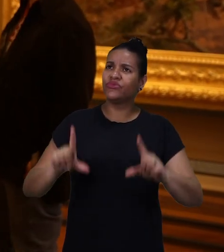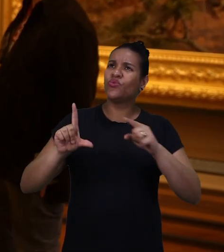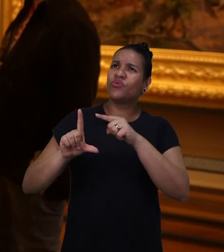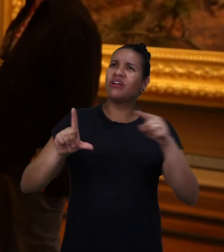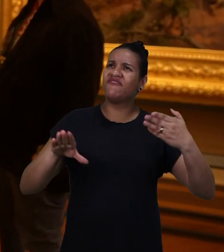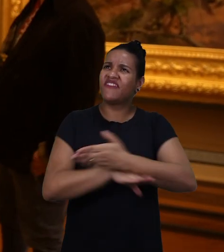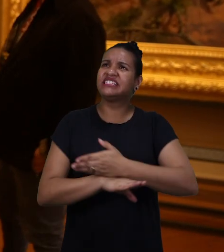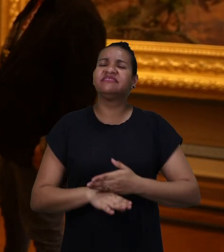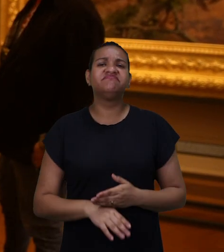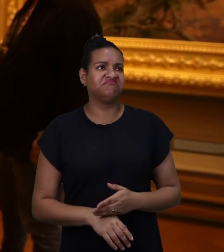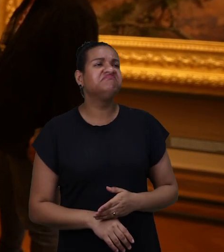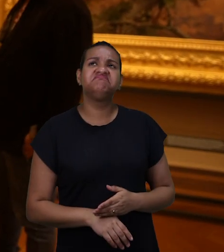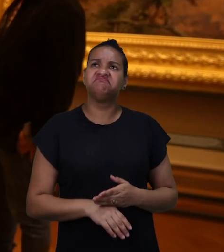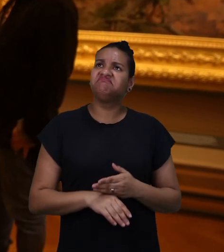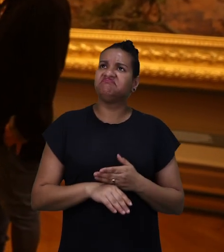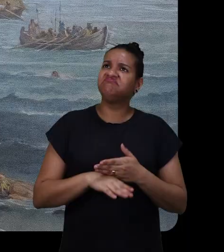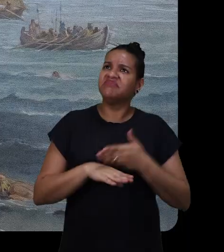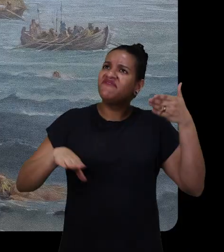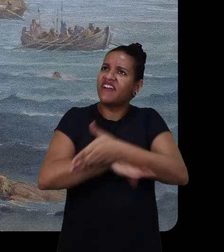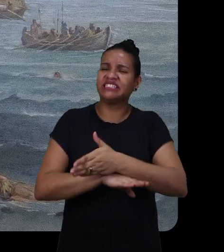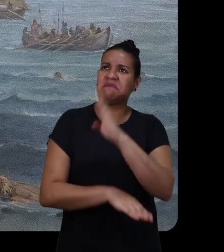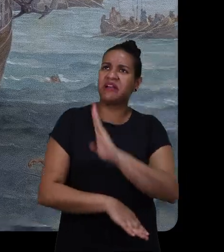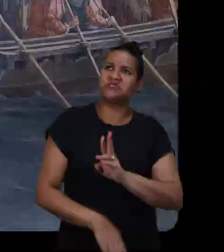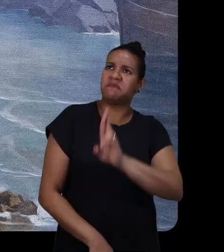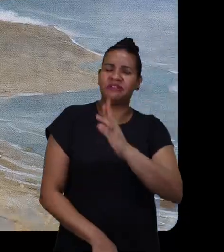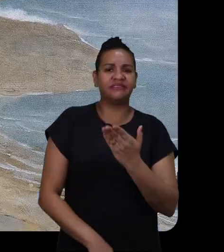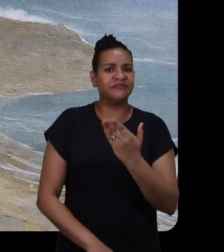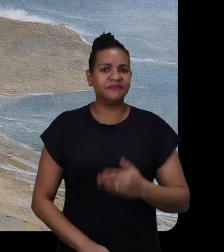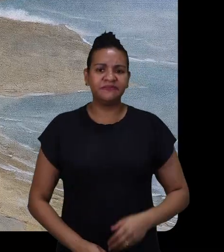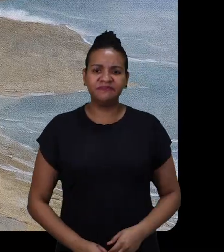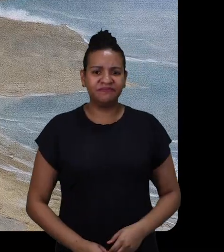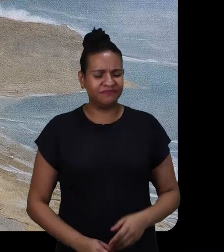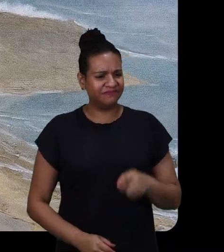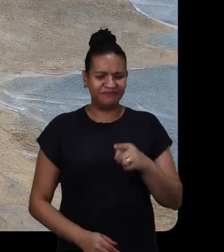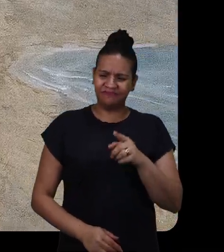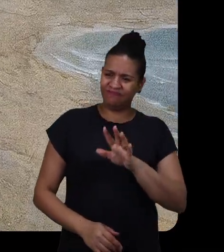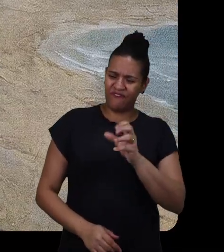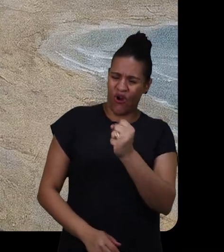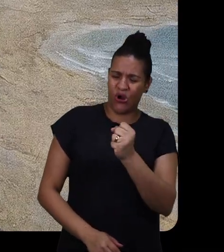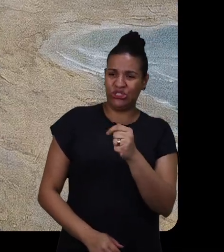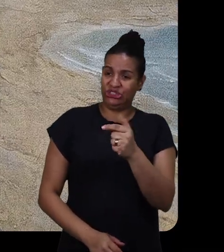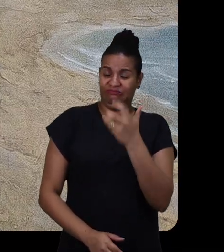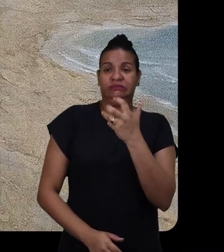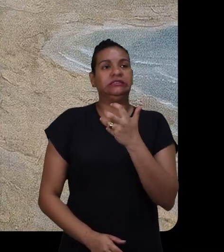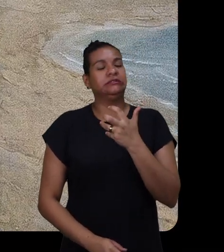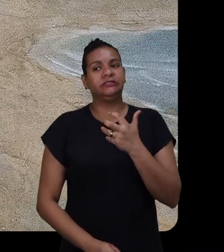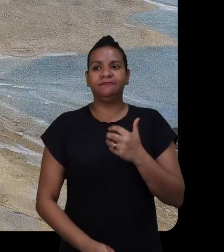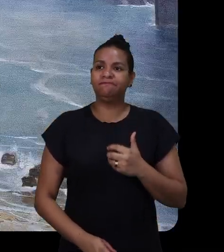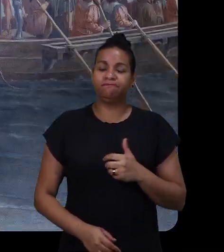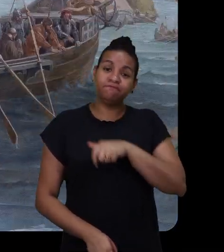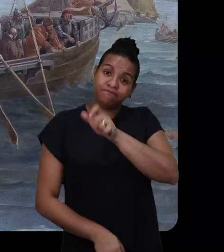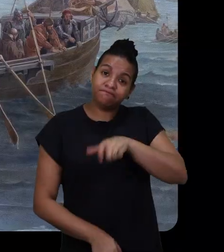Esse quadro representa a invasão do Brasil. Exploradores europeus estão em um barco a remo. À esquerda estão os nativos em uma